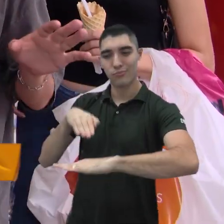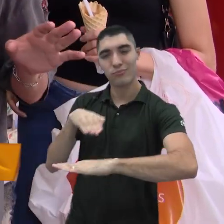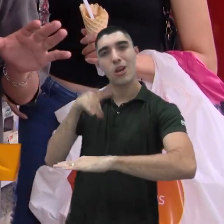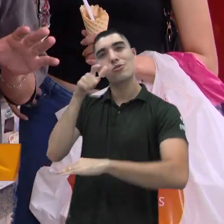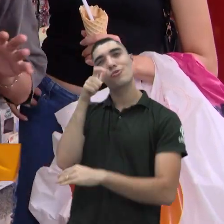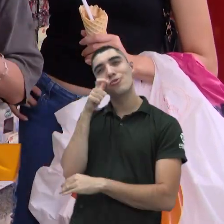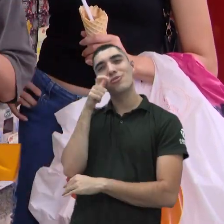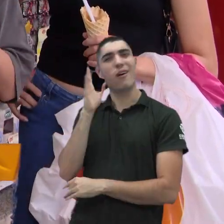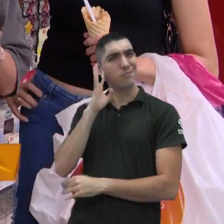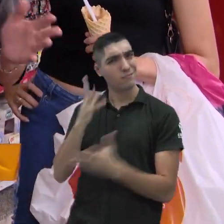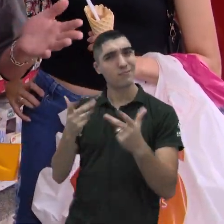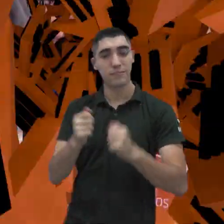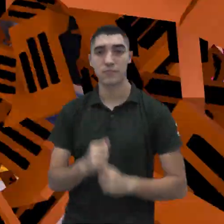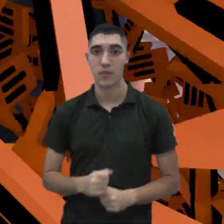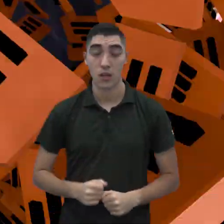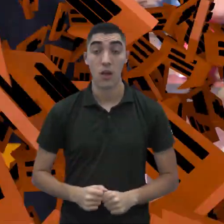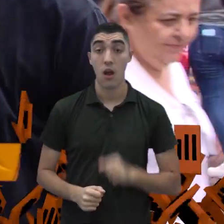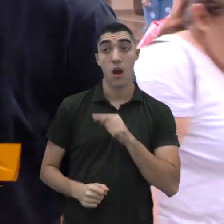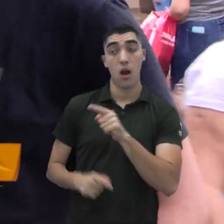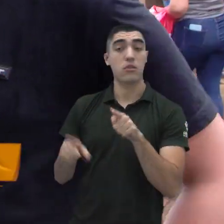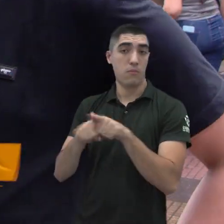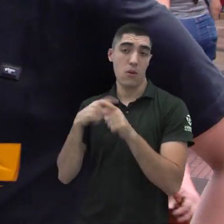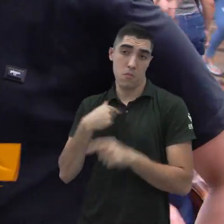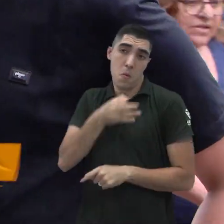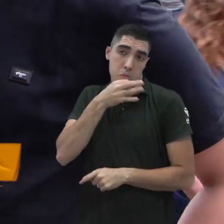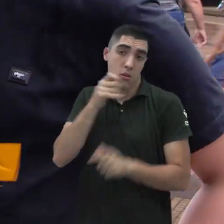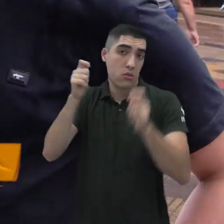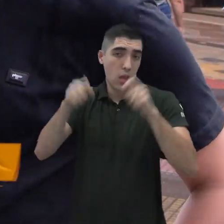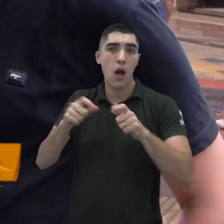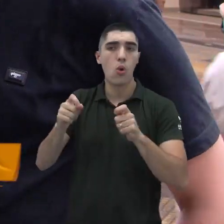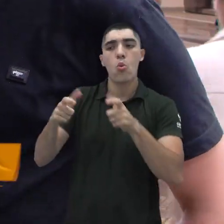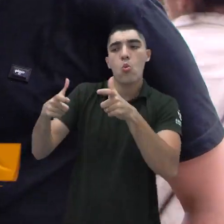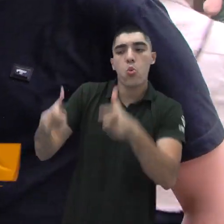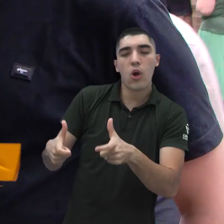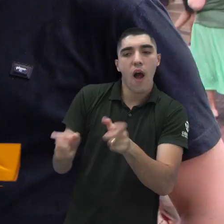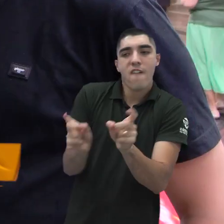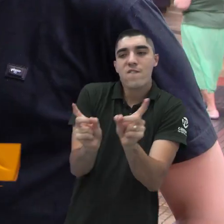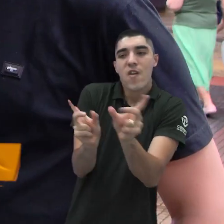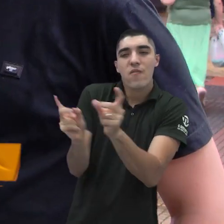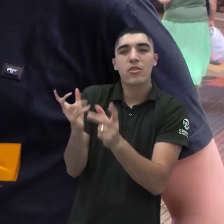e fica assistindo dentro do carro, né? Super legal. Eu acho que feira gastronômica